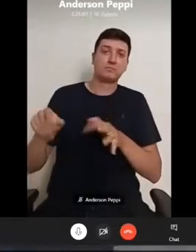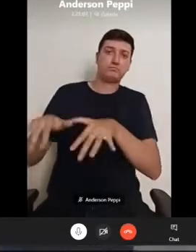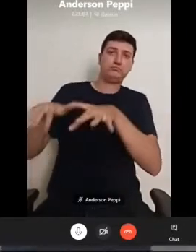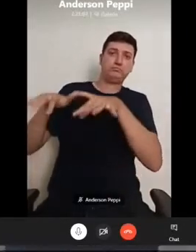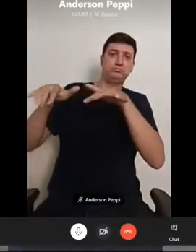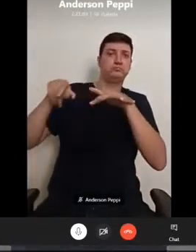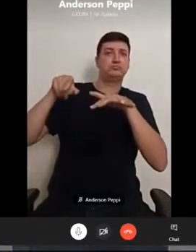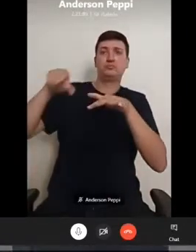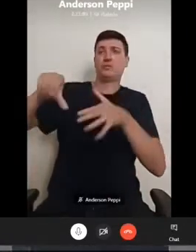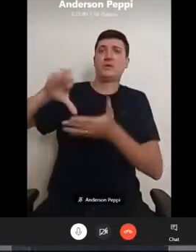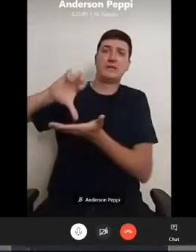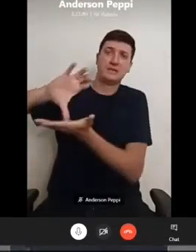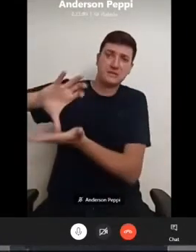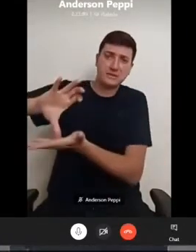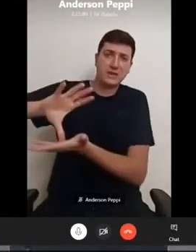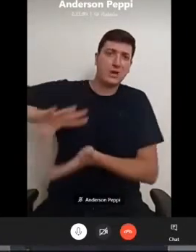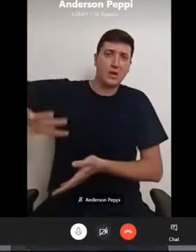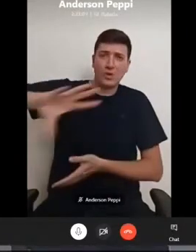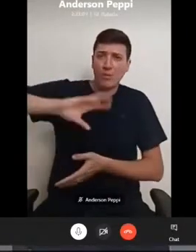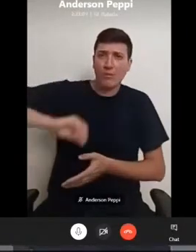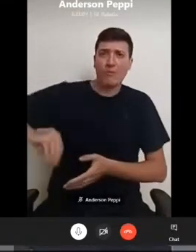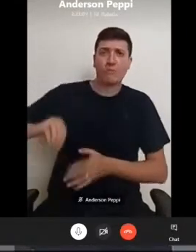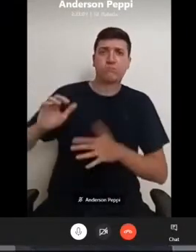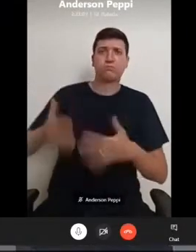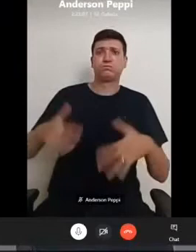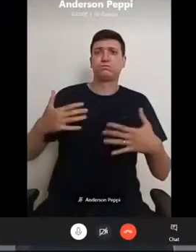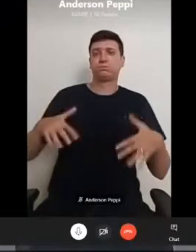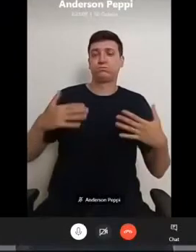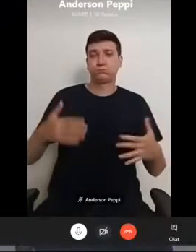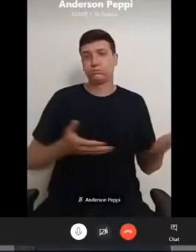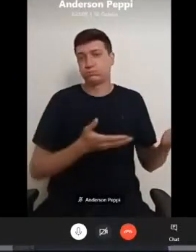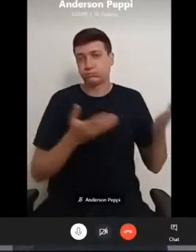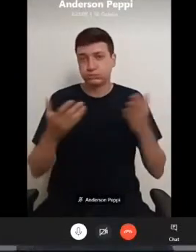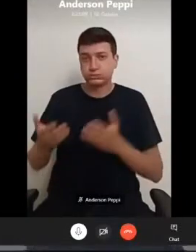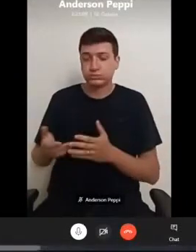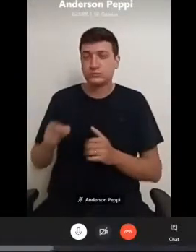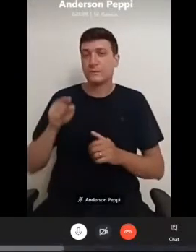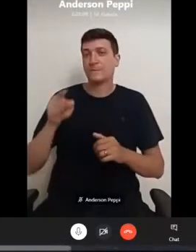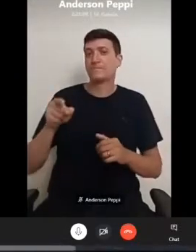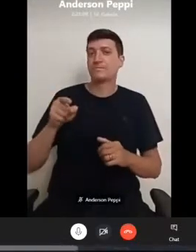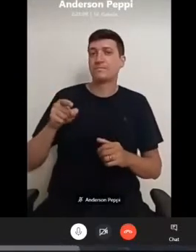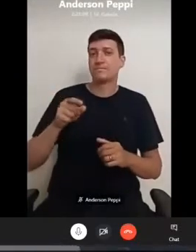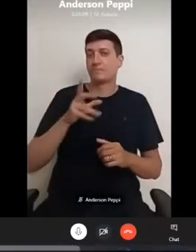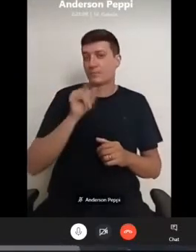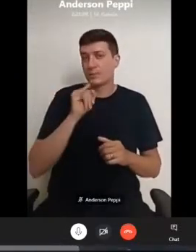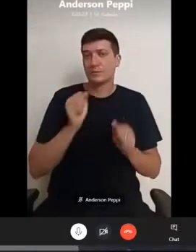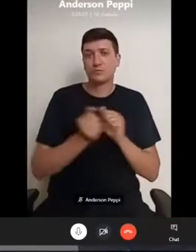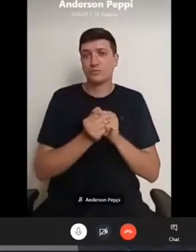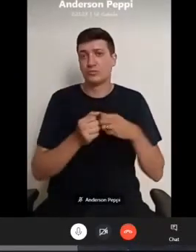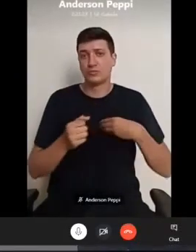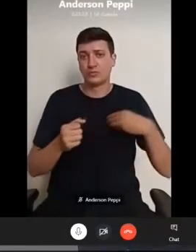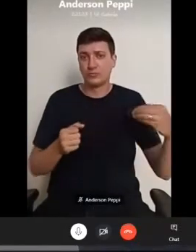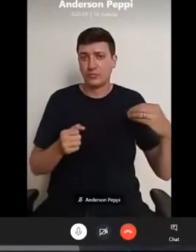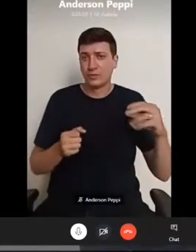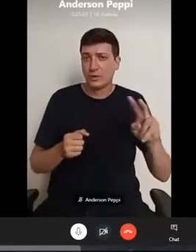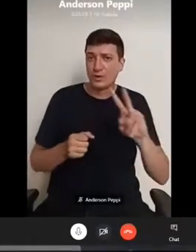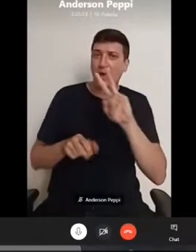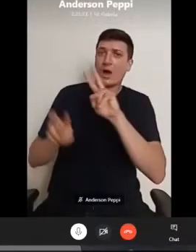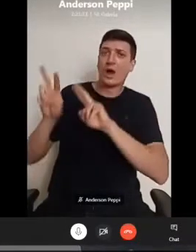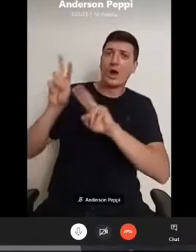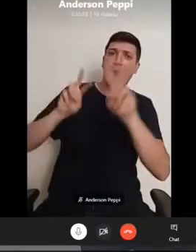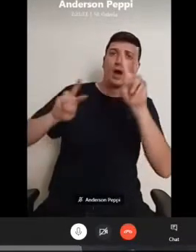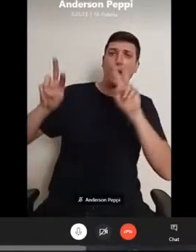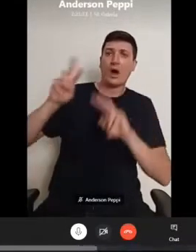vez que ele conheceu a cidade grande e ele se deslumbrou com tudo que ele via. E ao passar